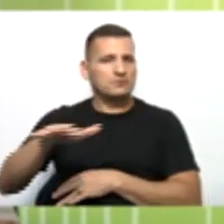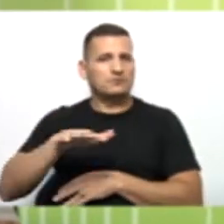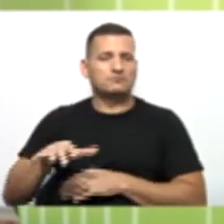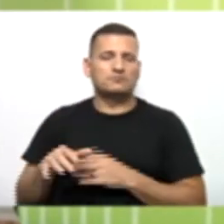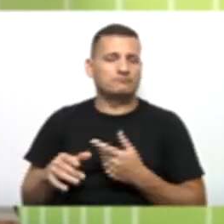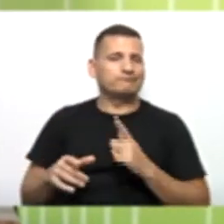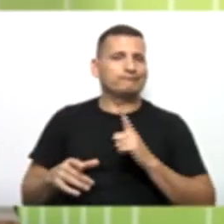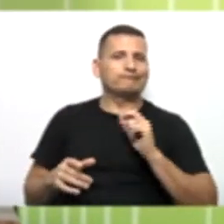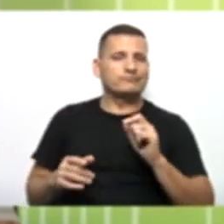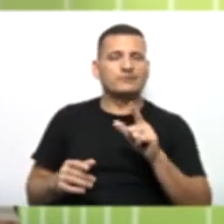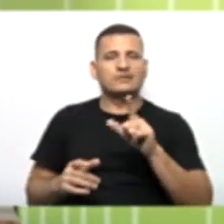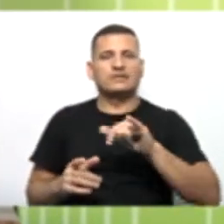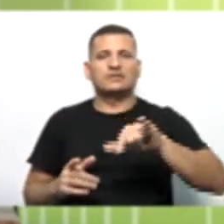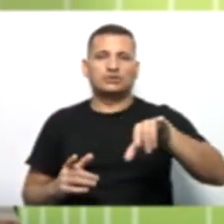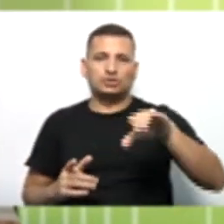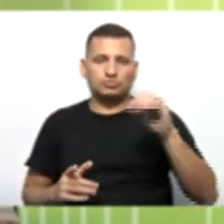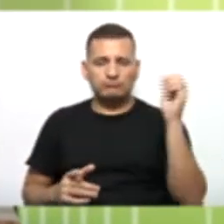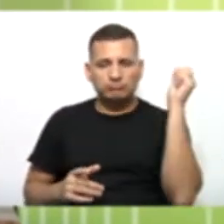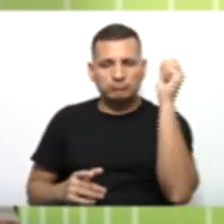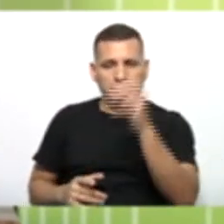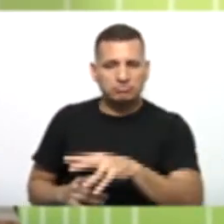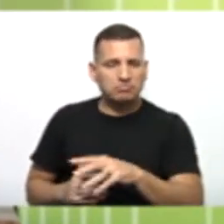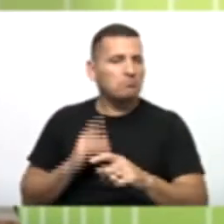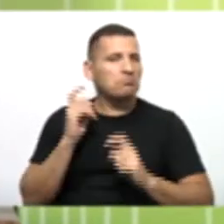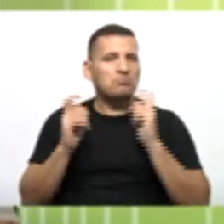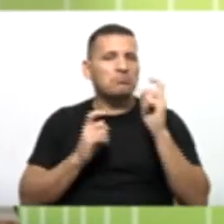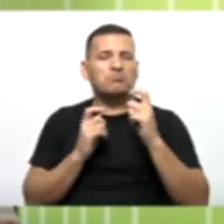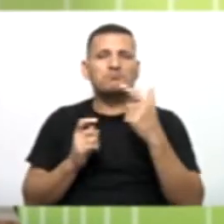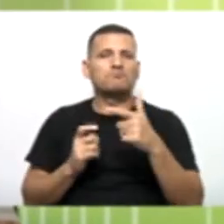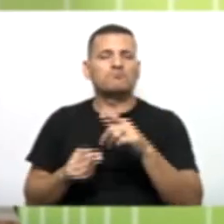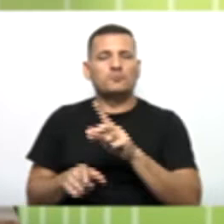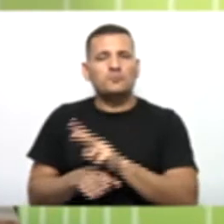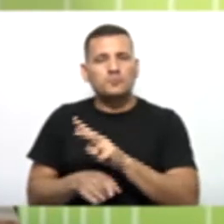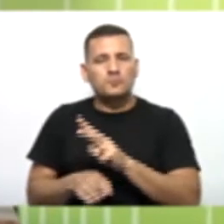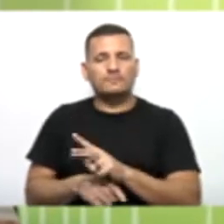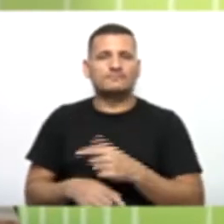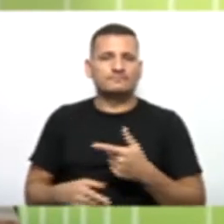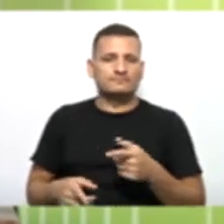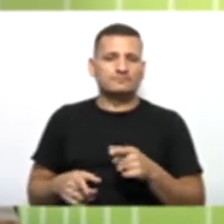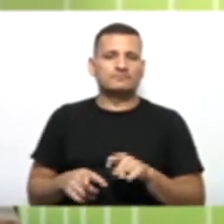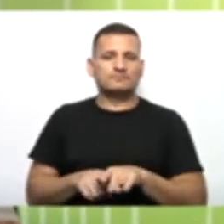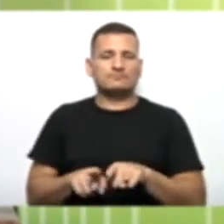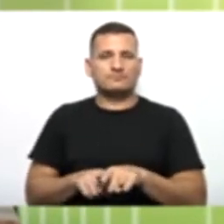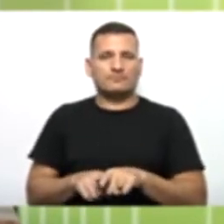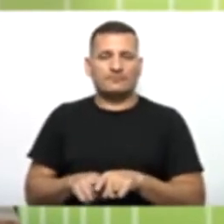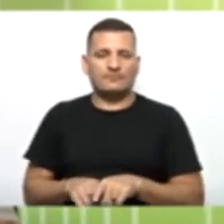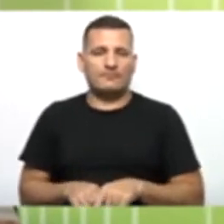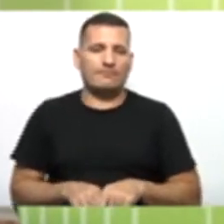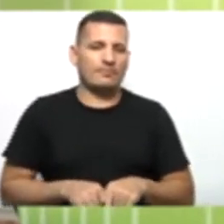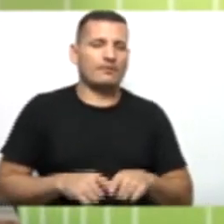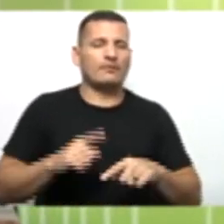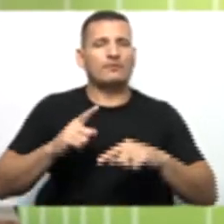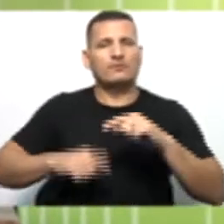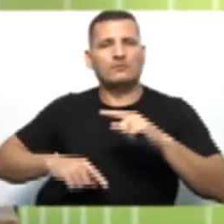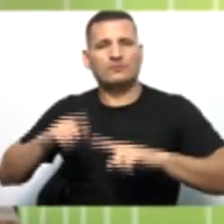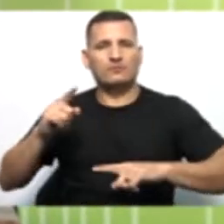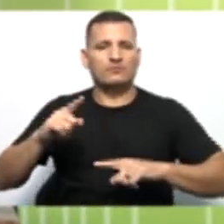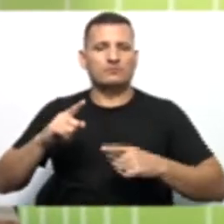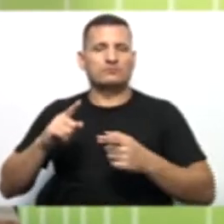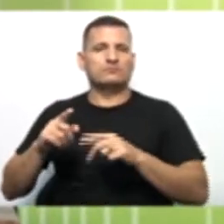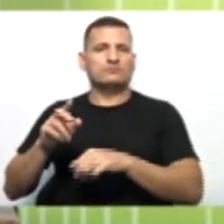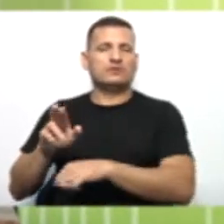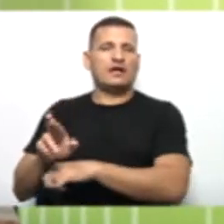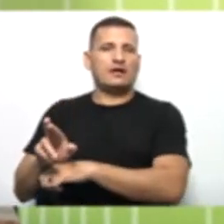resíduo sem se preocupar com nenhum cuidado. Ele retirava produtos,